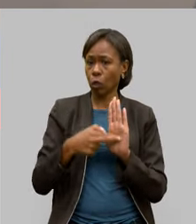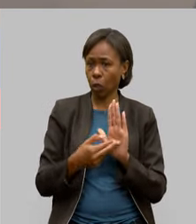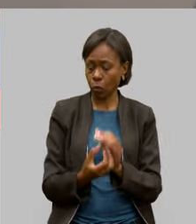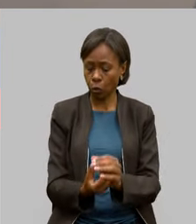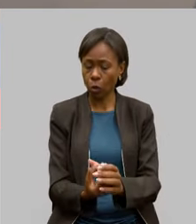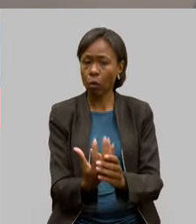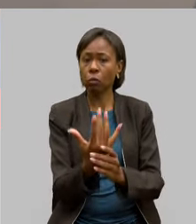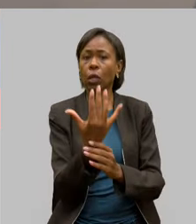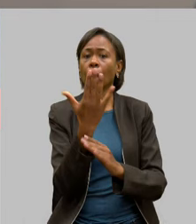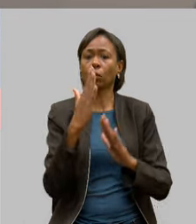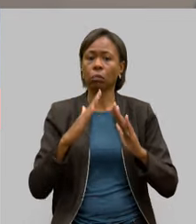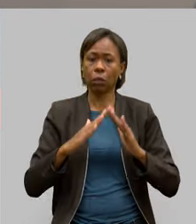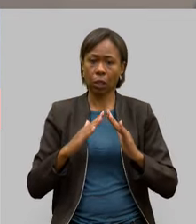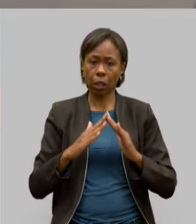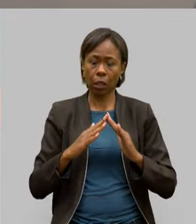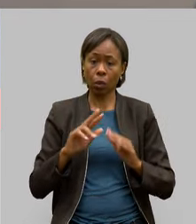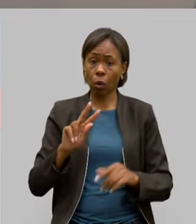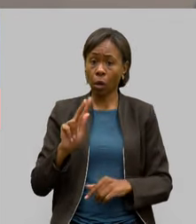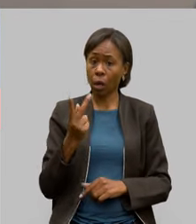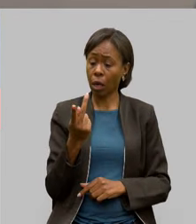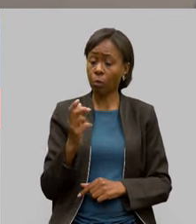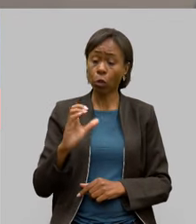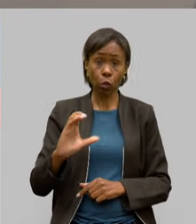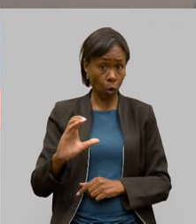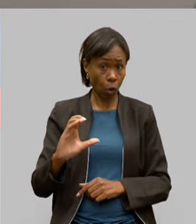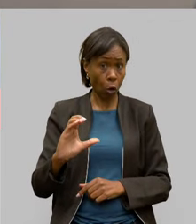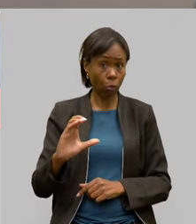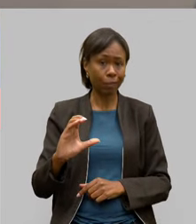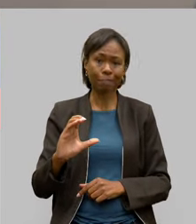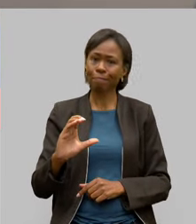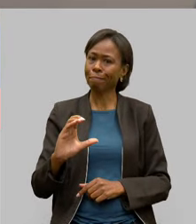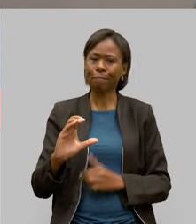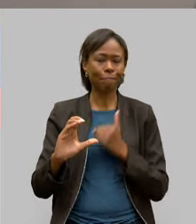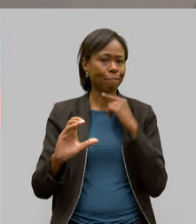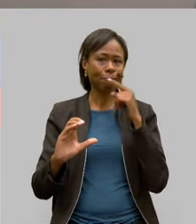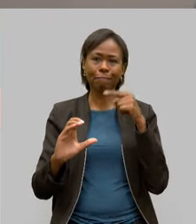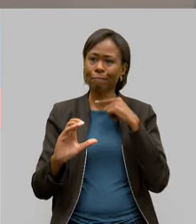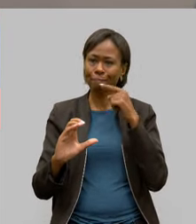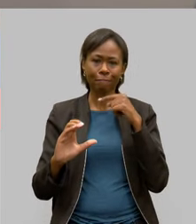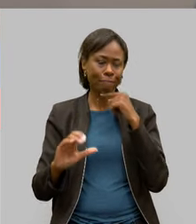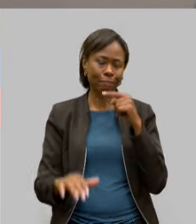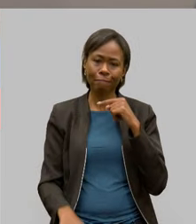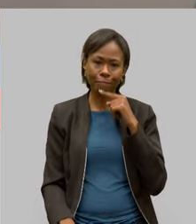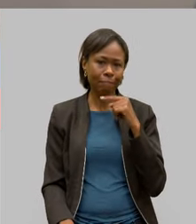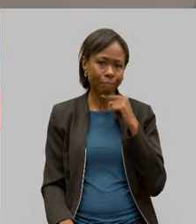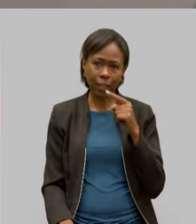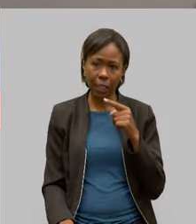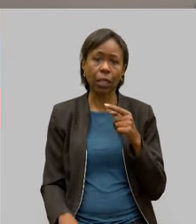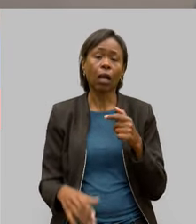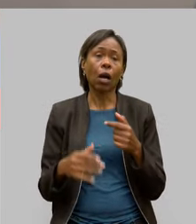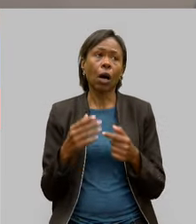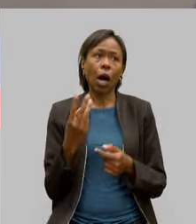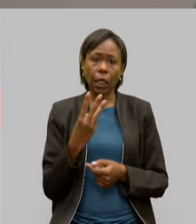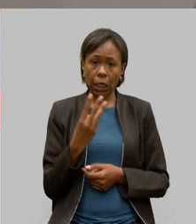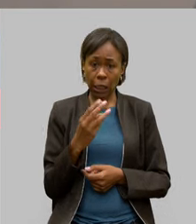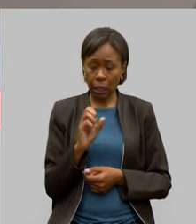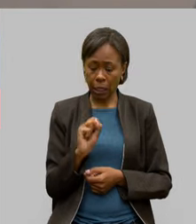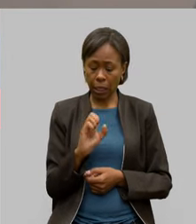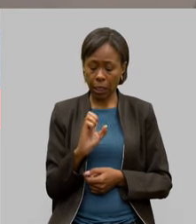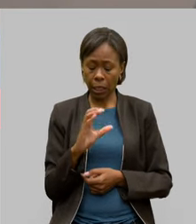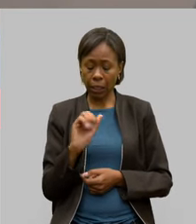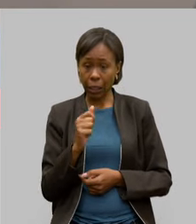Corpus ele é algo que já já não é incipiente tanto é que a a terceira sessão do STJ já